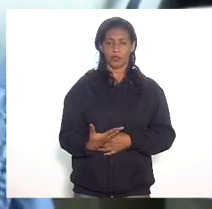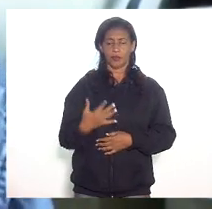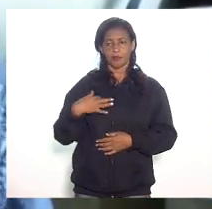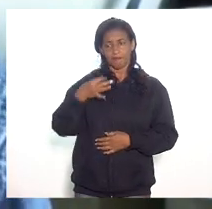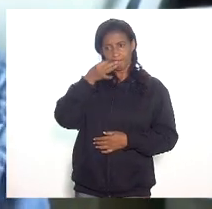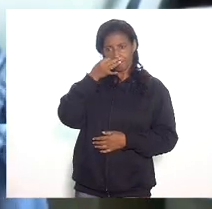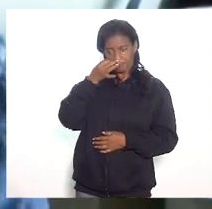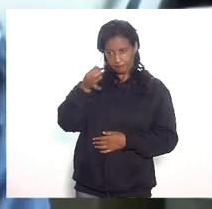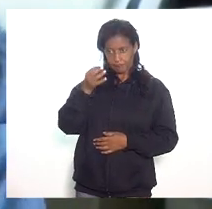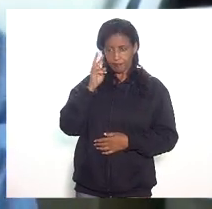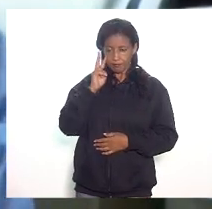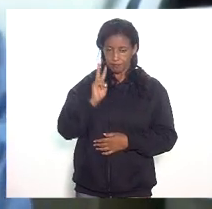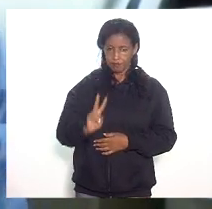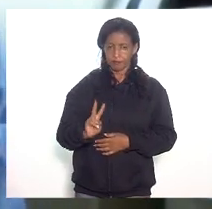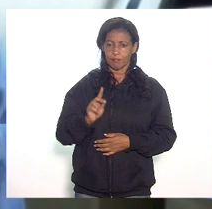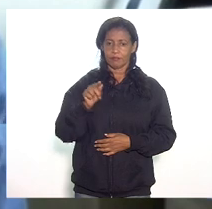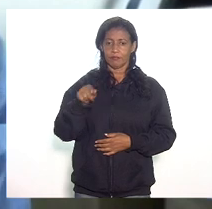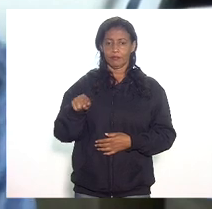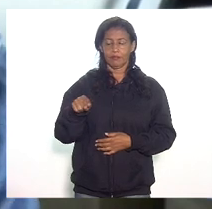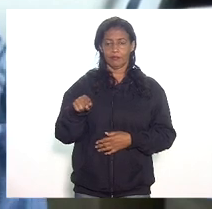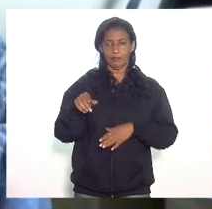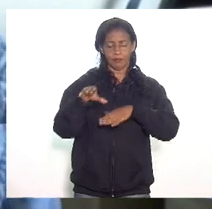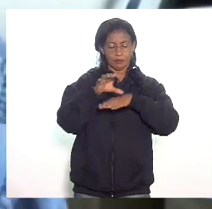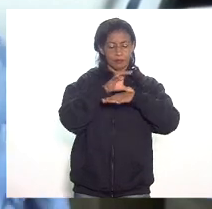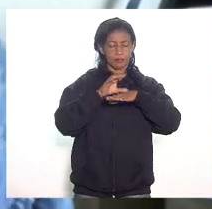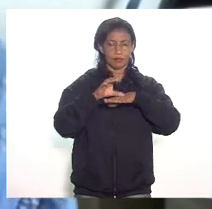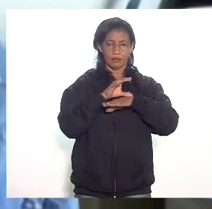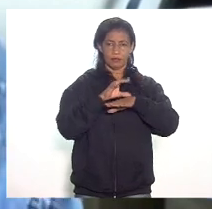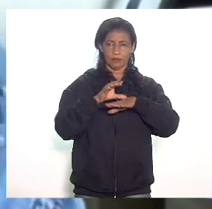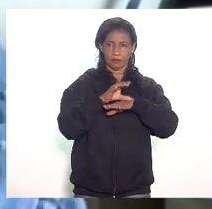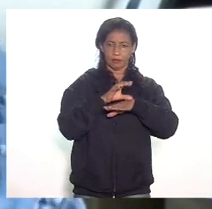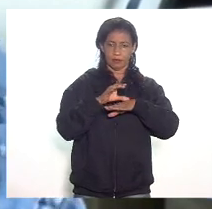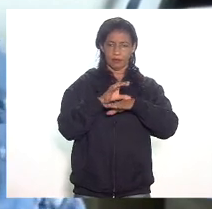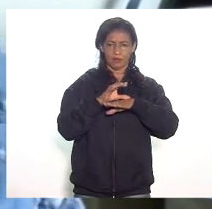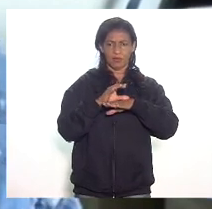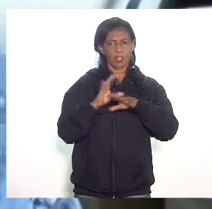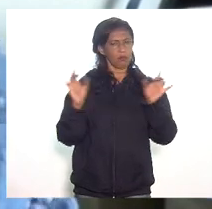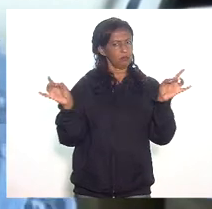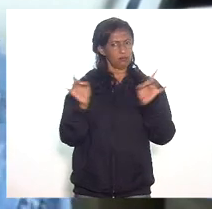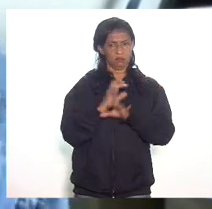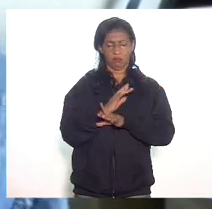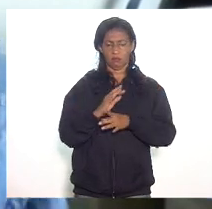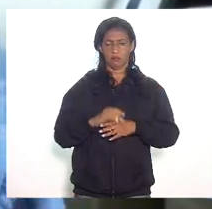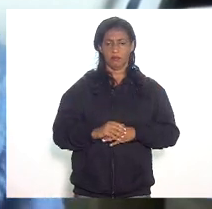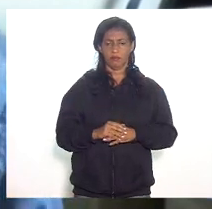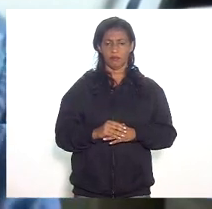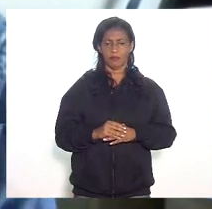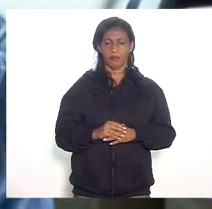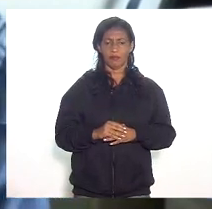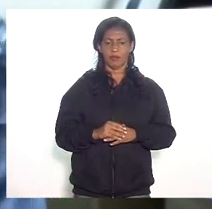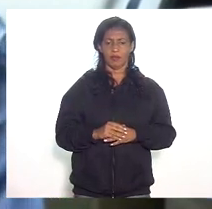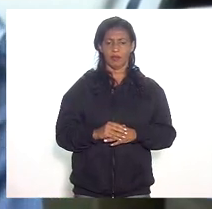Verifico que a questão da constitucionalidade foi superada. Mas é